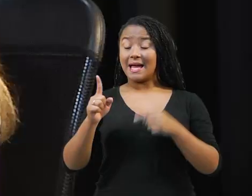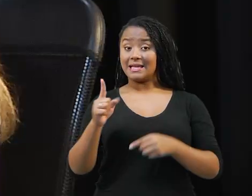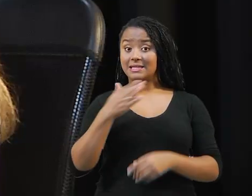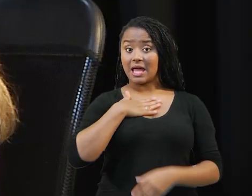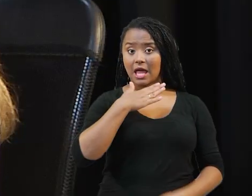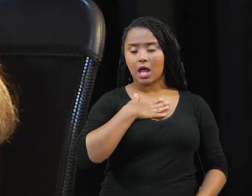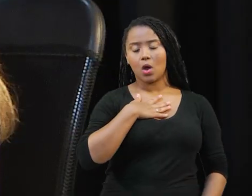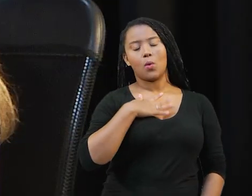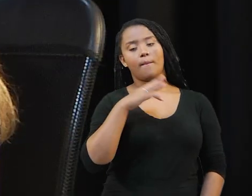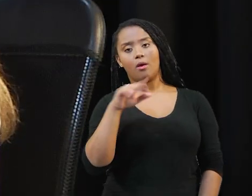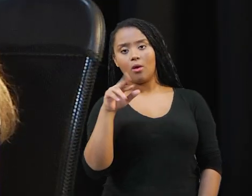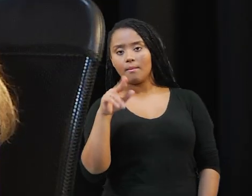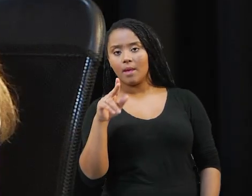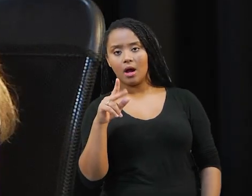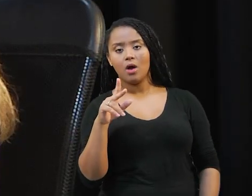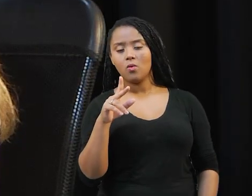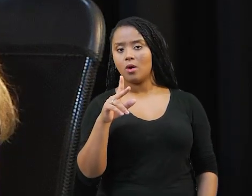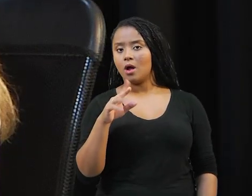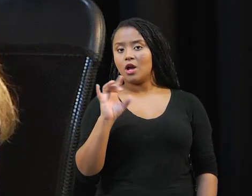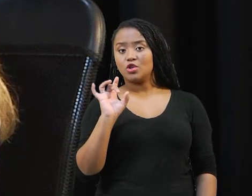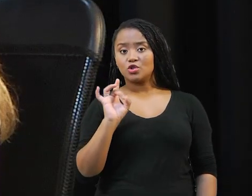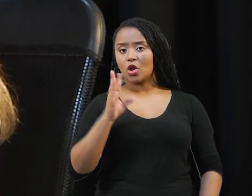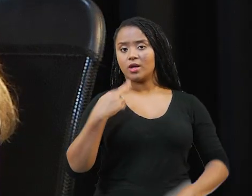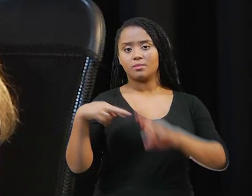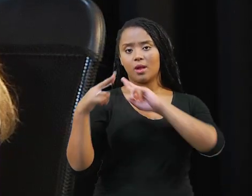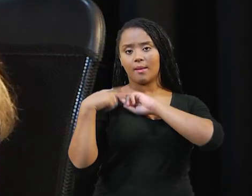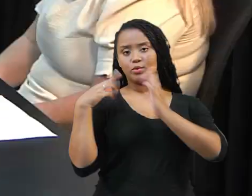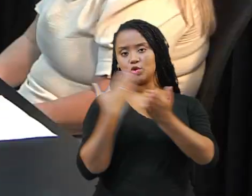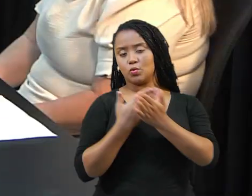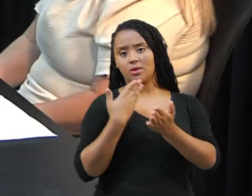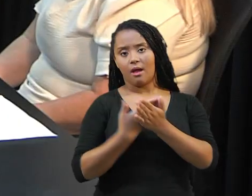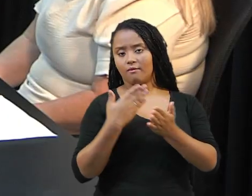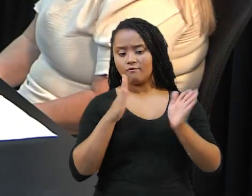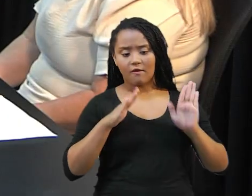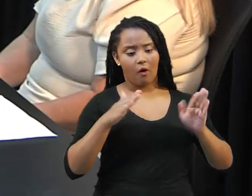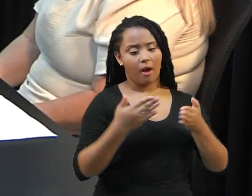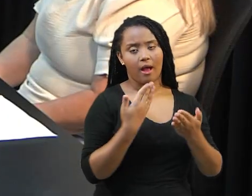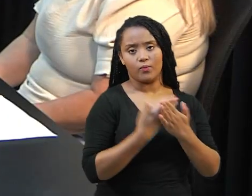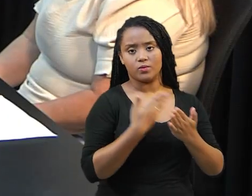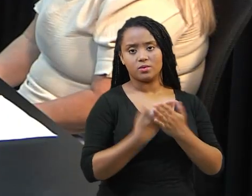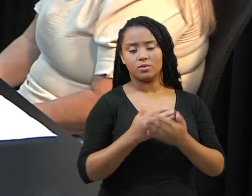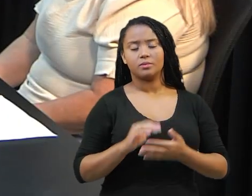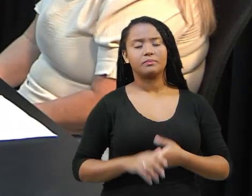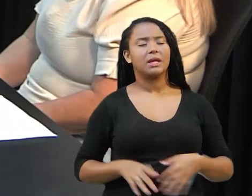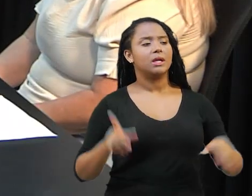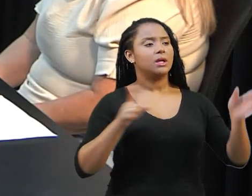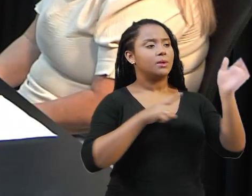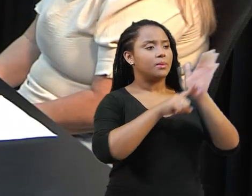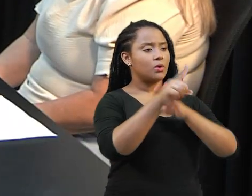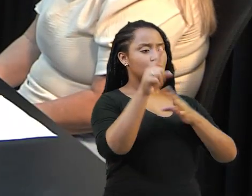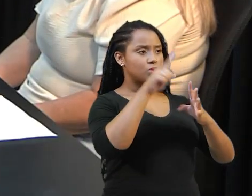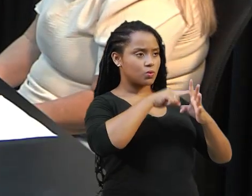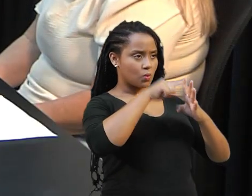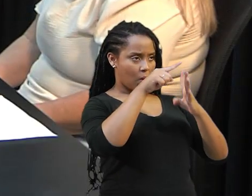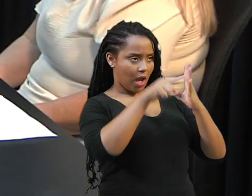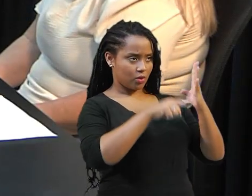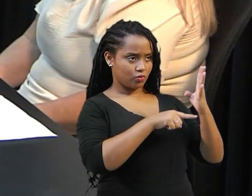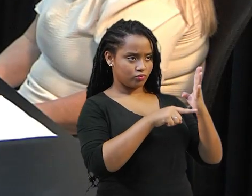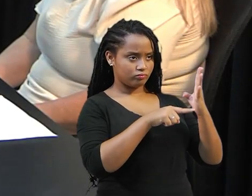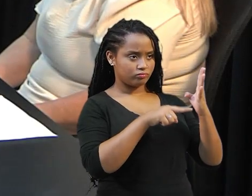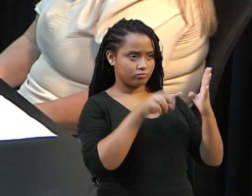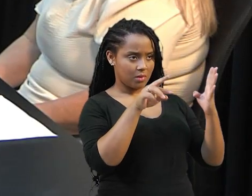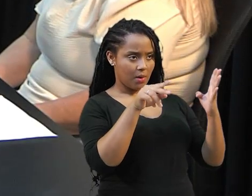aí era o que a gente tinha que fazer. Então, Os 4 irmãos se tornaram acadêmicos, não? Sim,